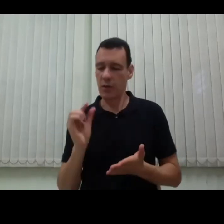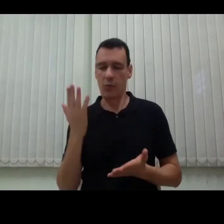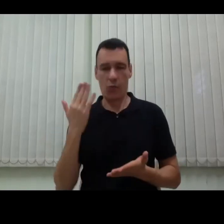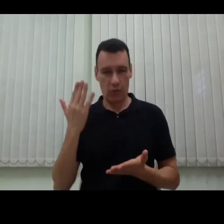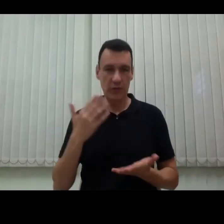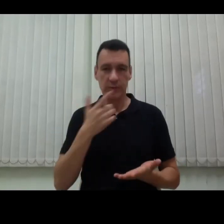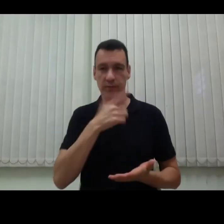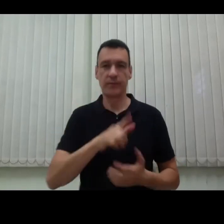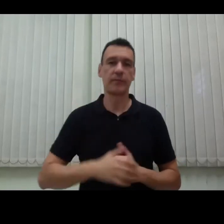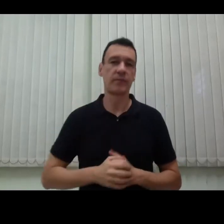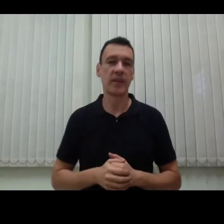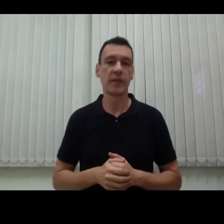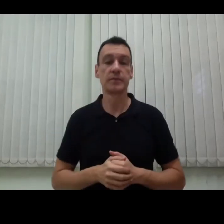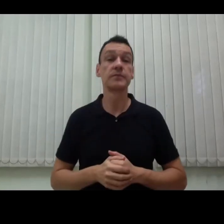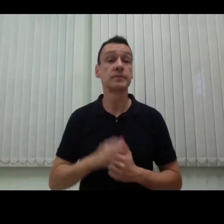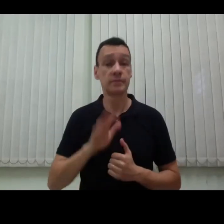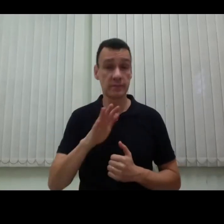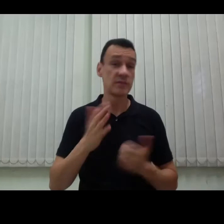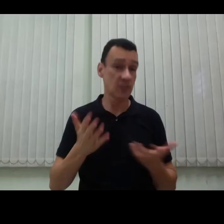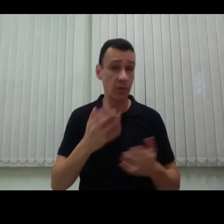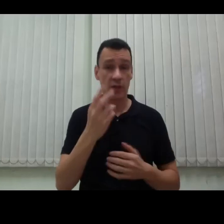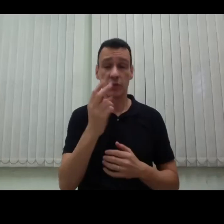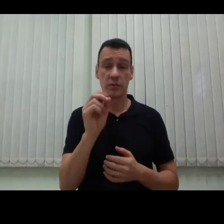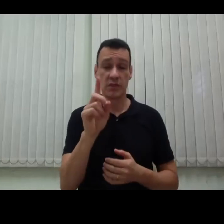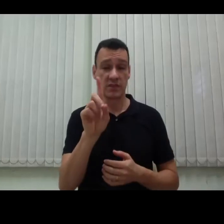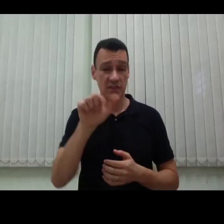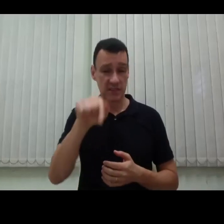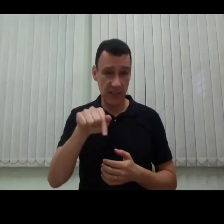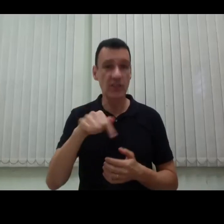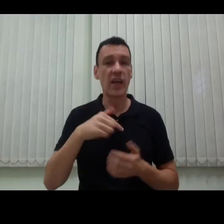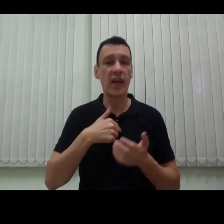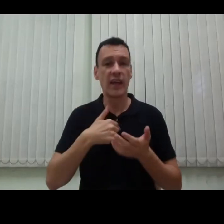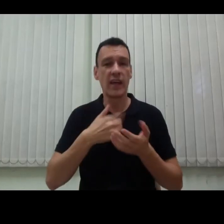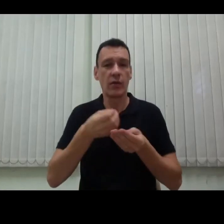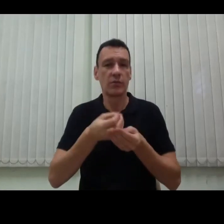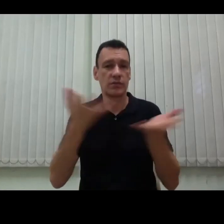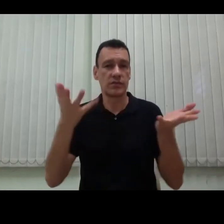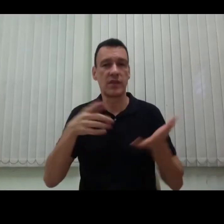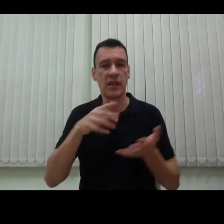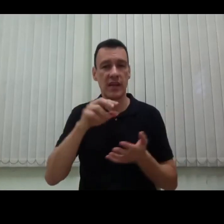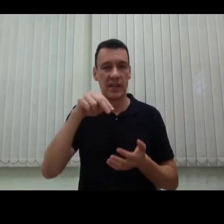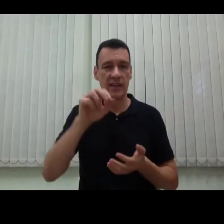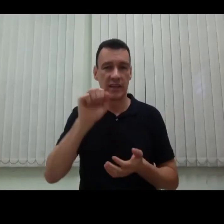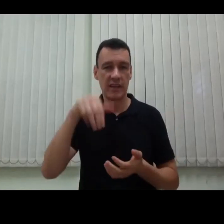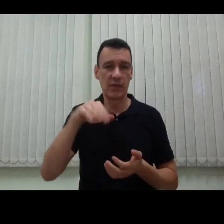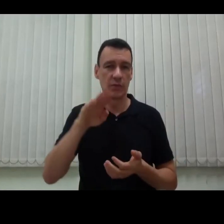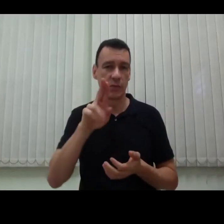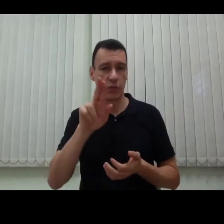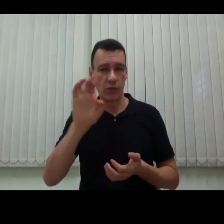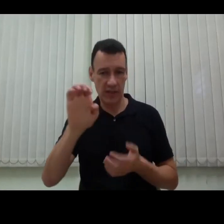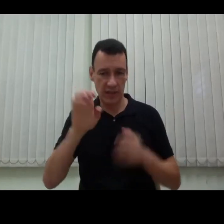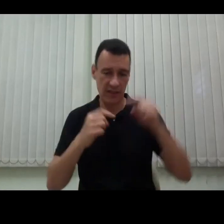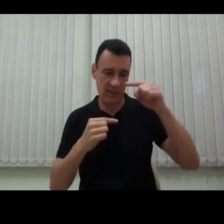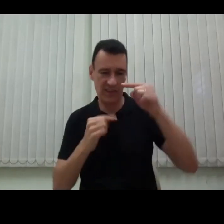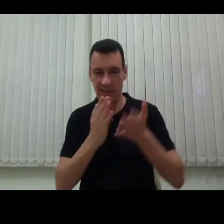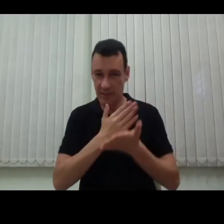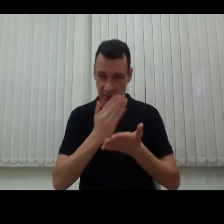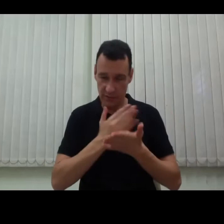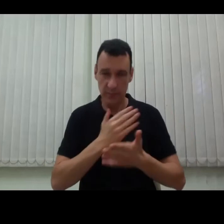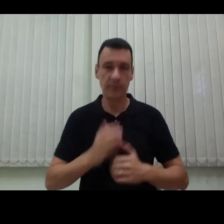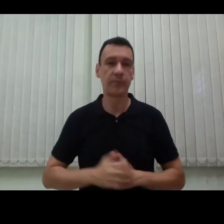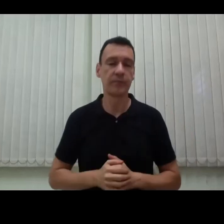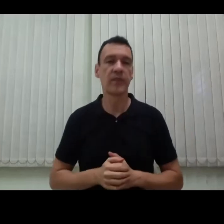apresentação, em 2017 eu publiquei essa zine, Nambuê. Depois, se der tempo, eu posso falar um pouquinho mais a